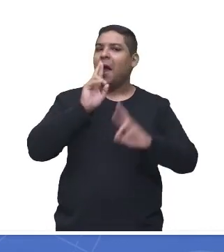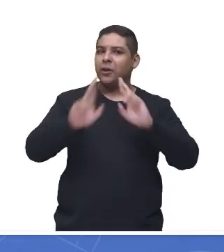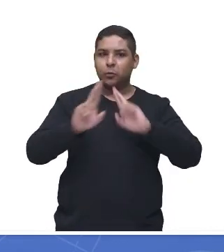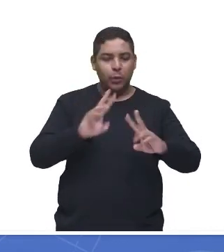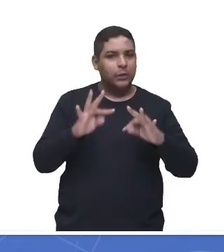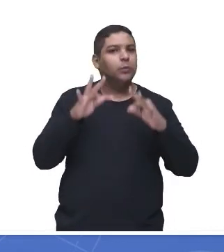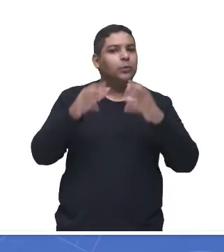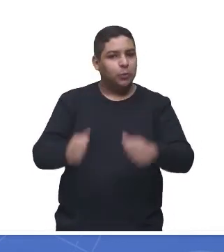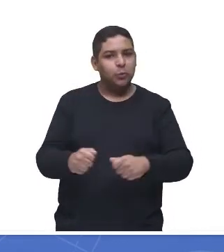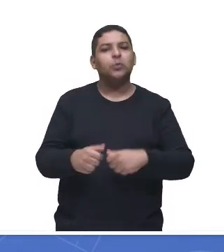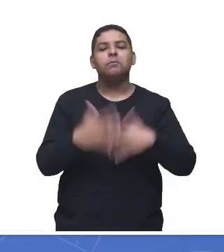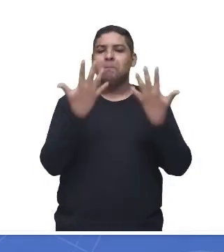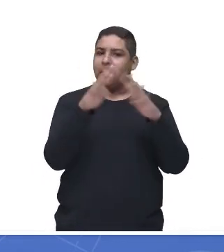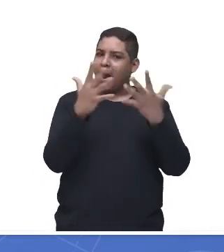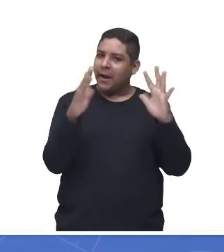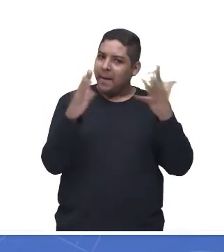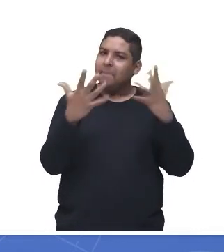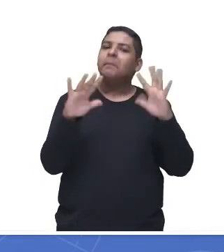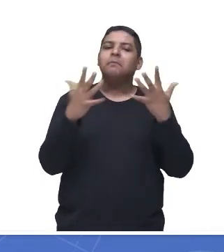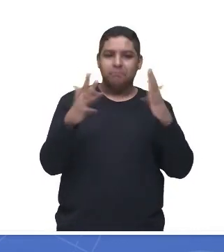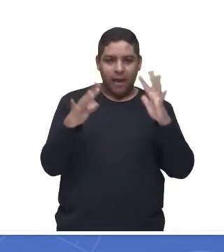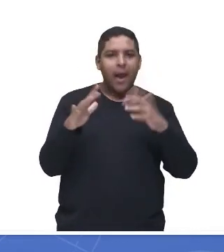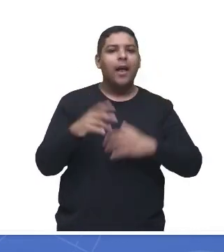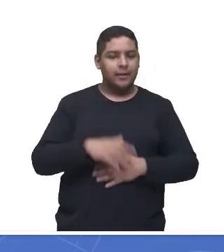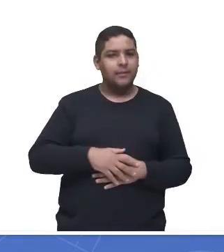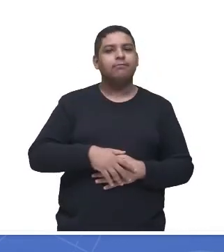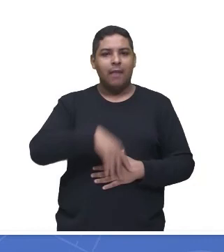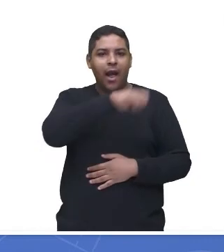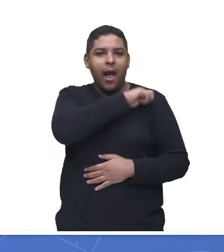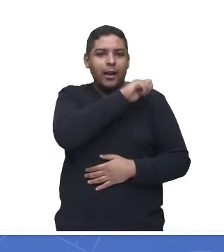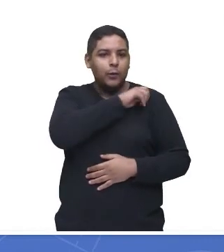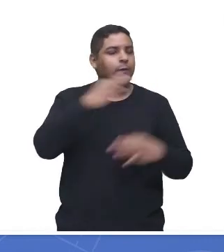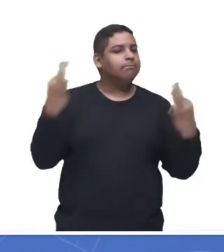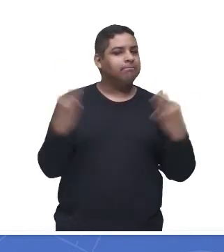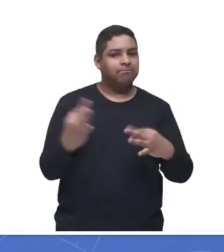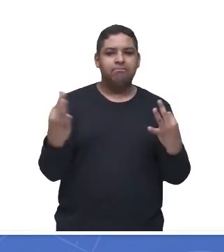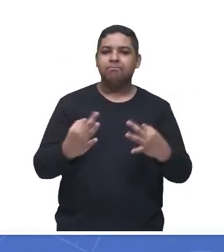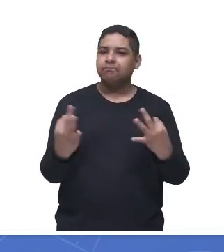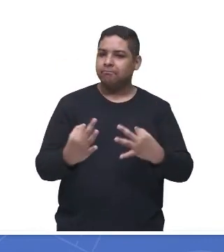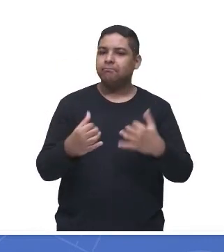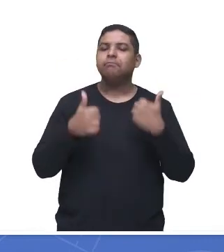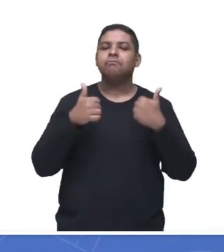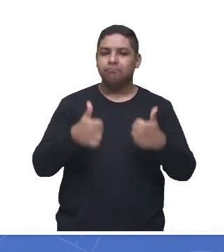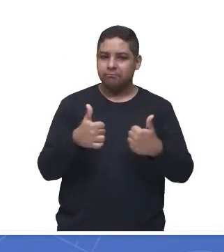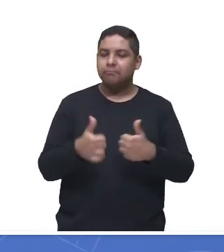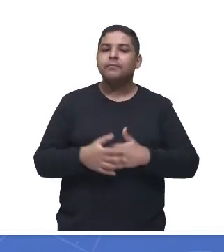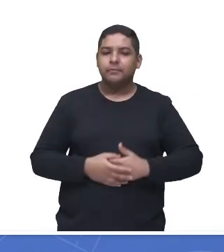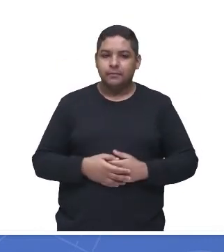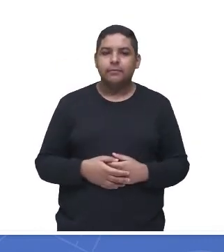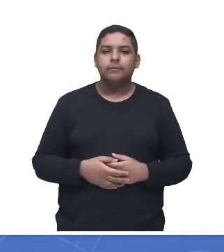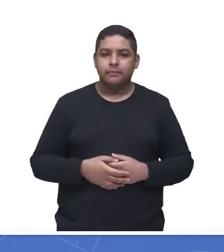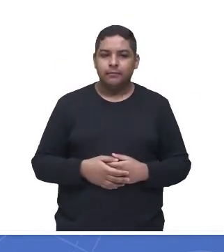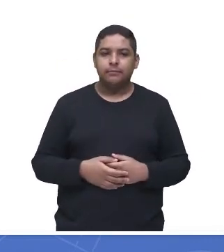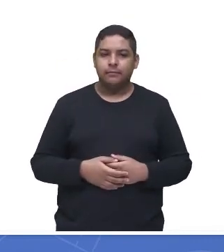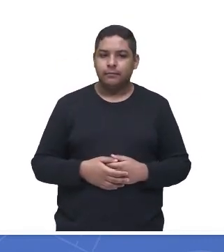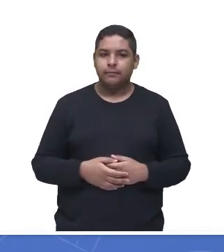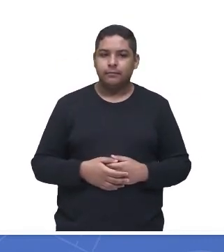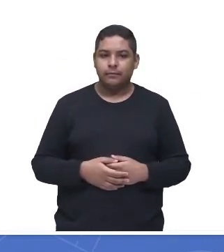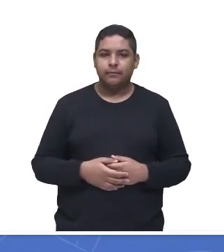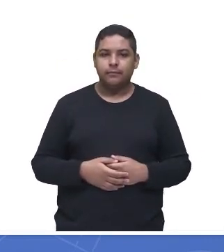aí, ó. Parabéns, viu, Larissa? Você deve ser uma aluna exemplar, viu? Aí a Larissa está dizendo aí que é o